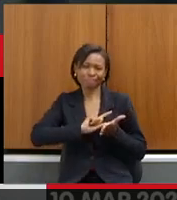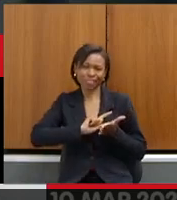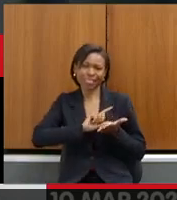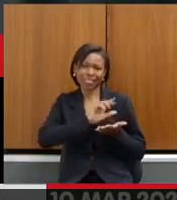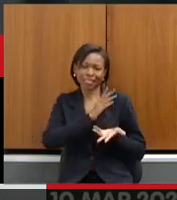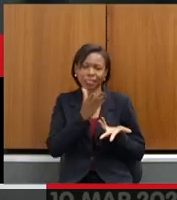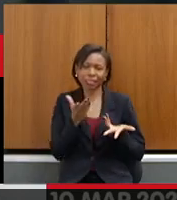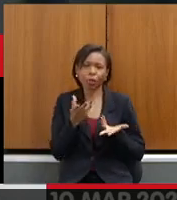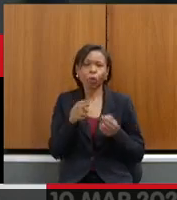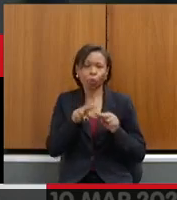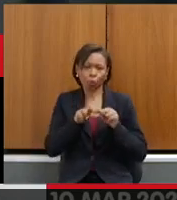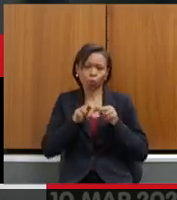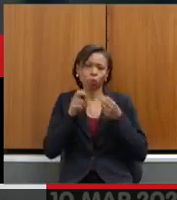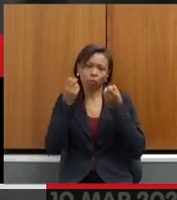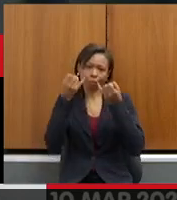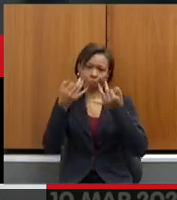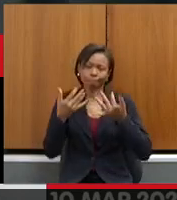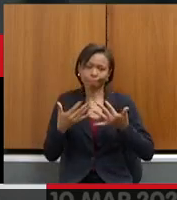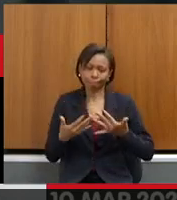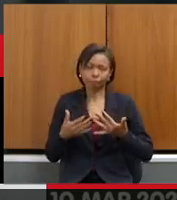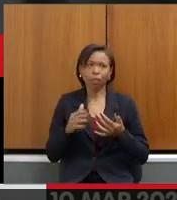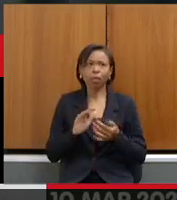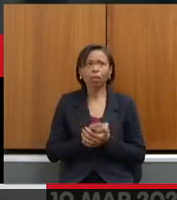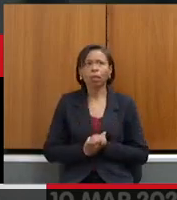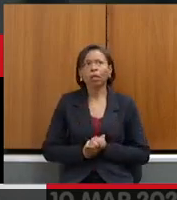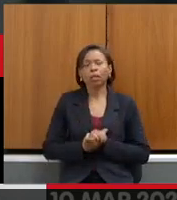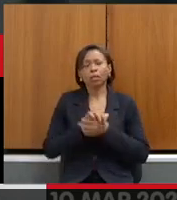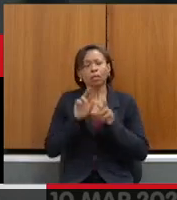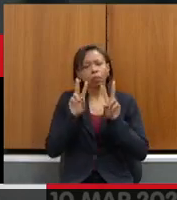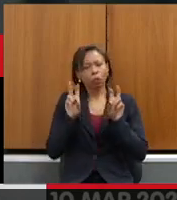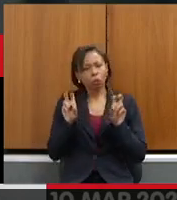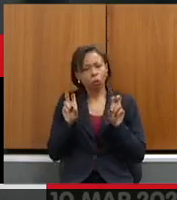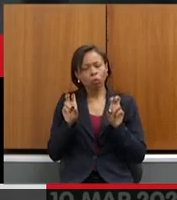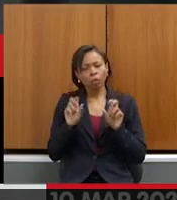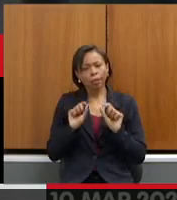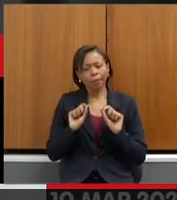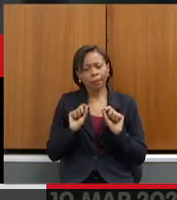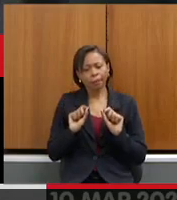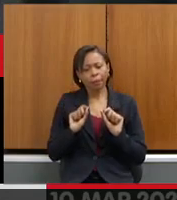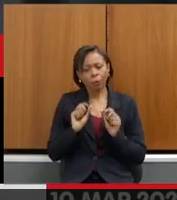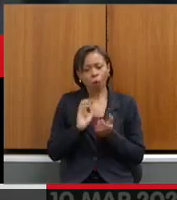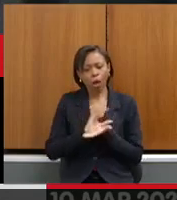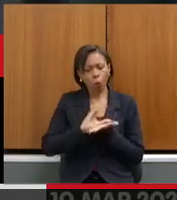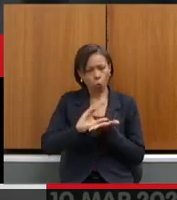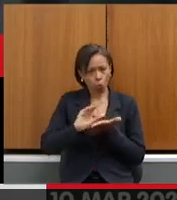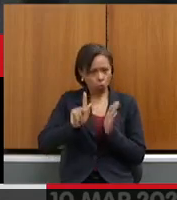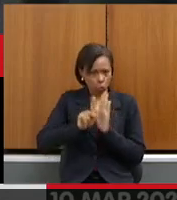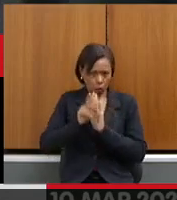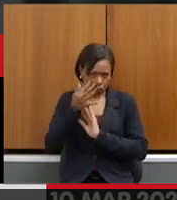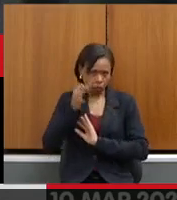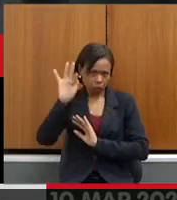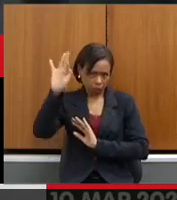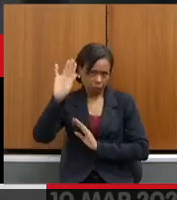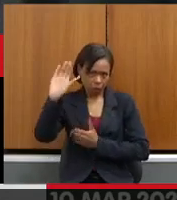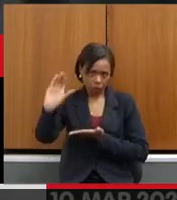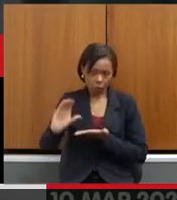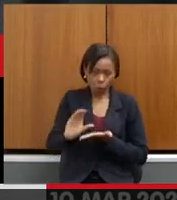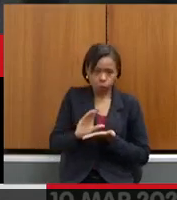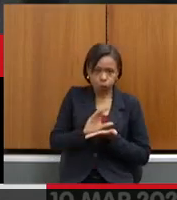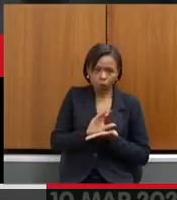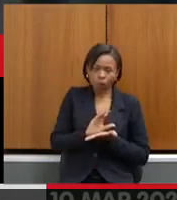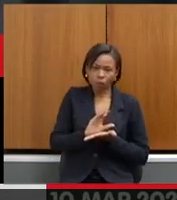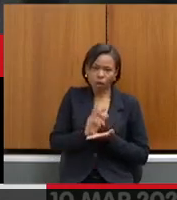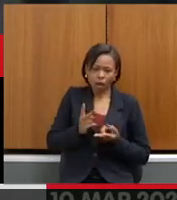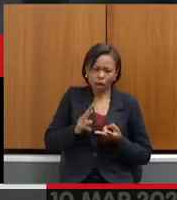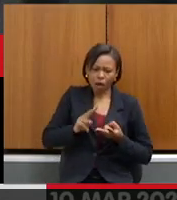aí é a justificativa maior em relação a atrás de recurso Federal eu não acredito que a gente possa